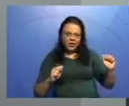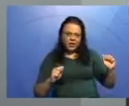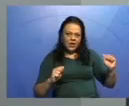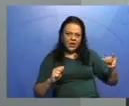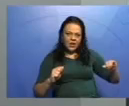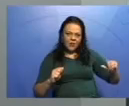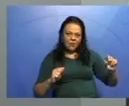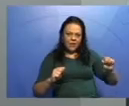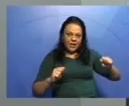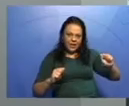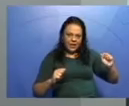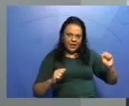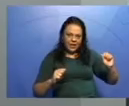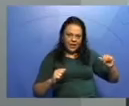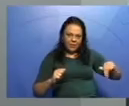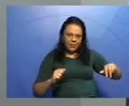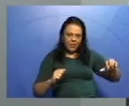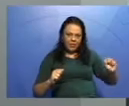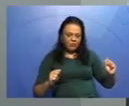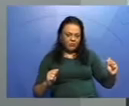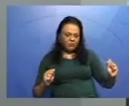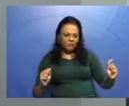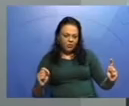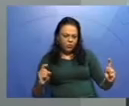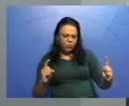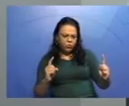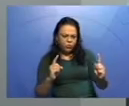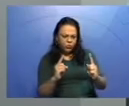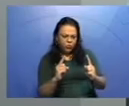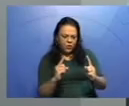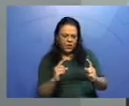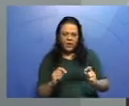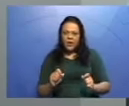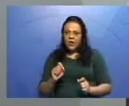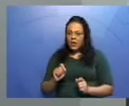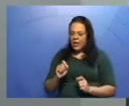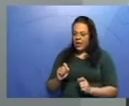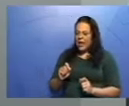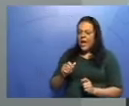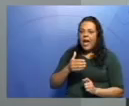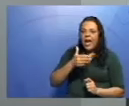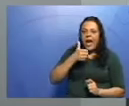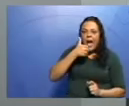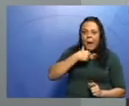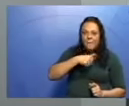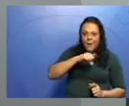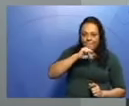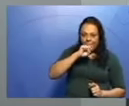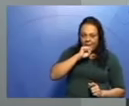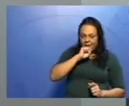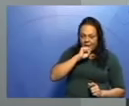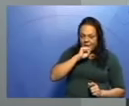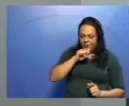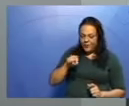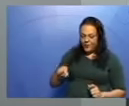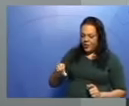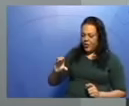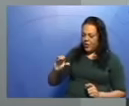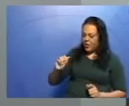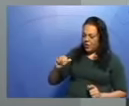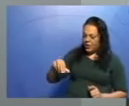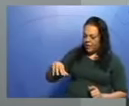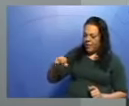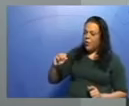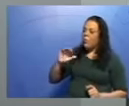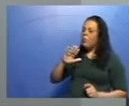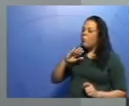foi a morte da mãe de Camilo. Rita, Vilela, o que Vilela